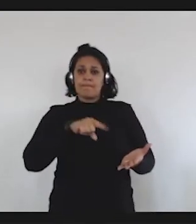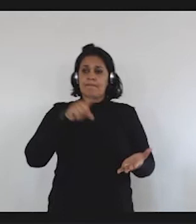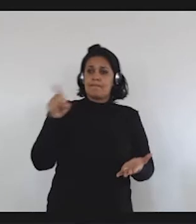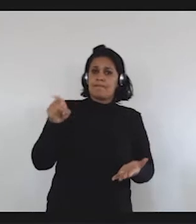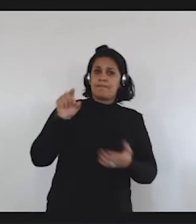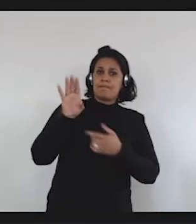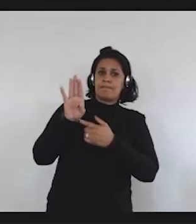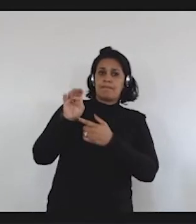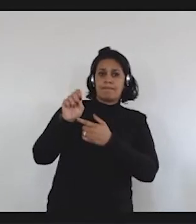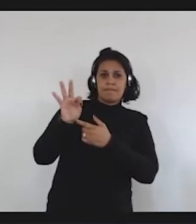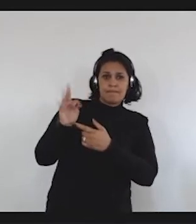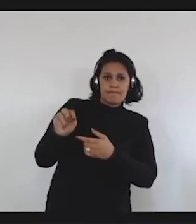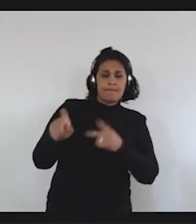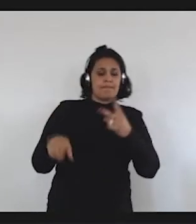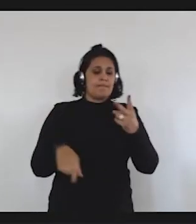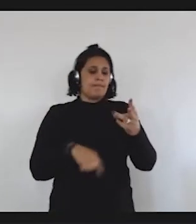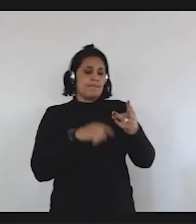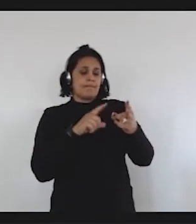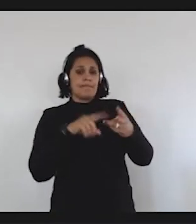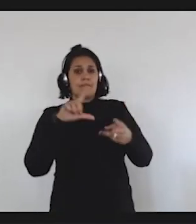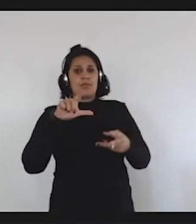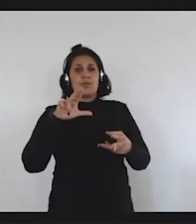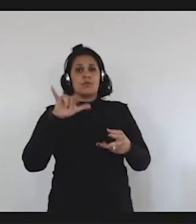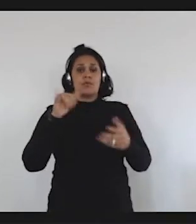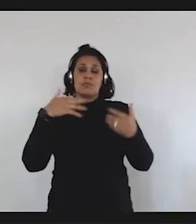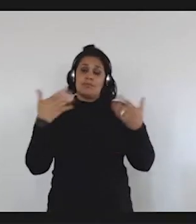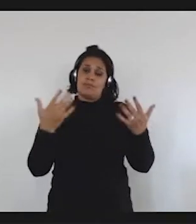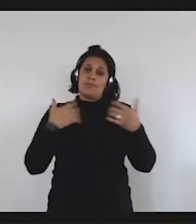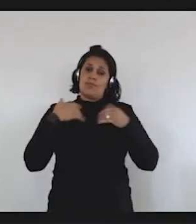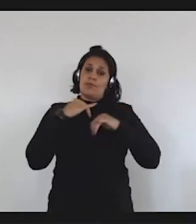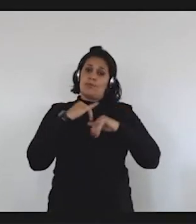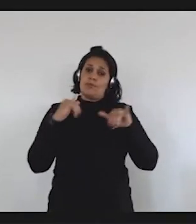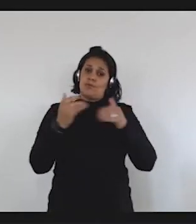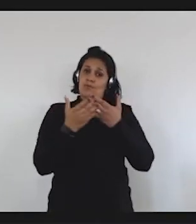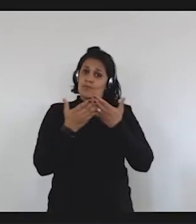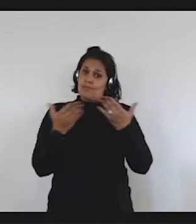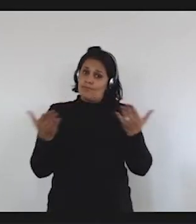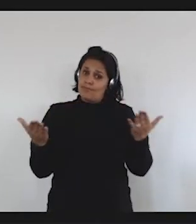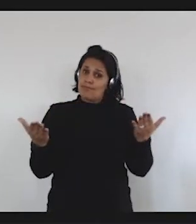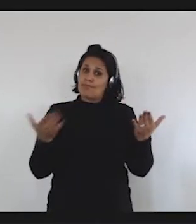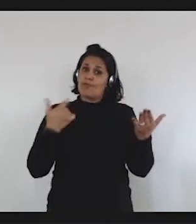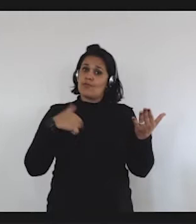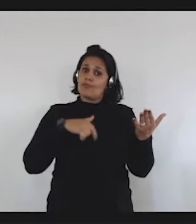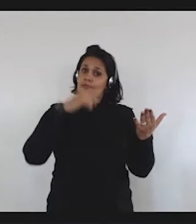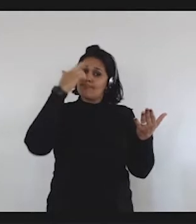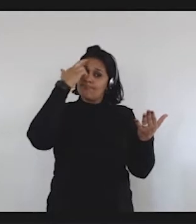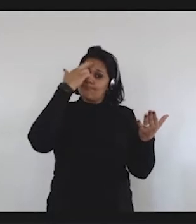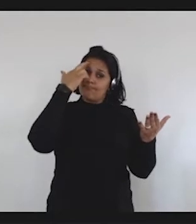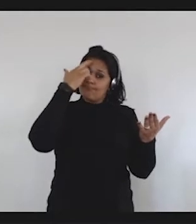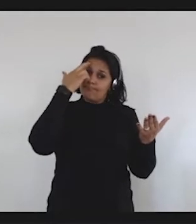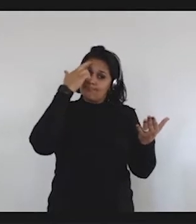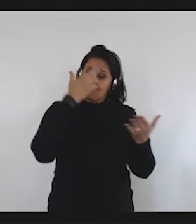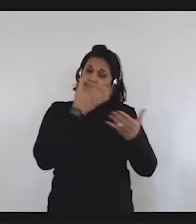Beto Simonetti, Luciana Matar, fica aqui a nossa reflexão.